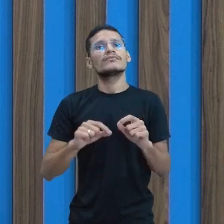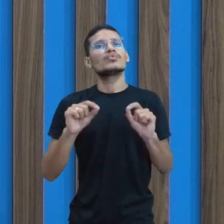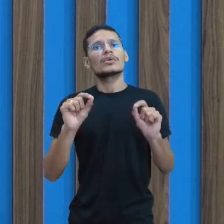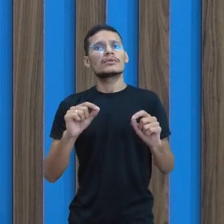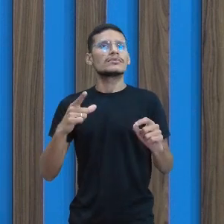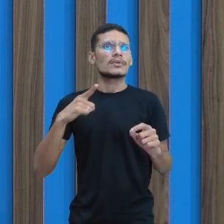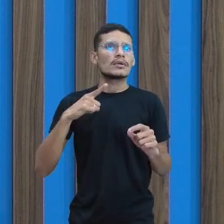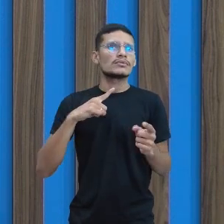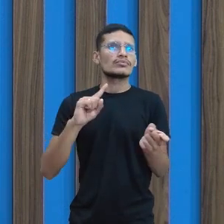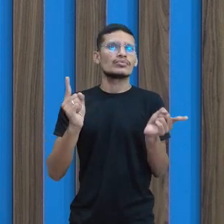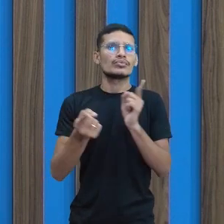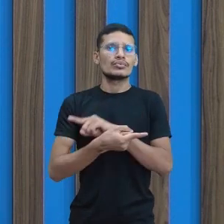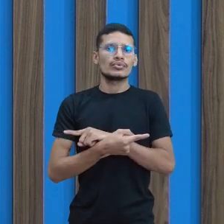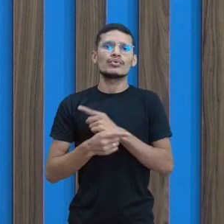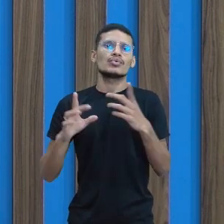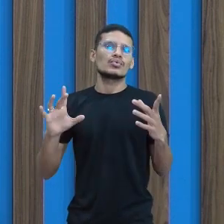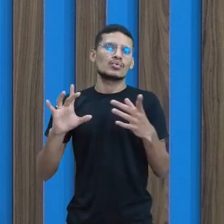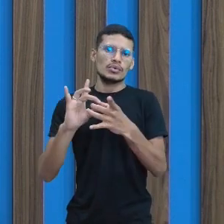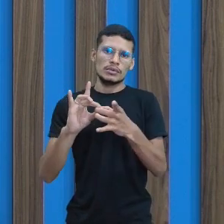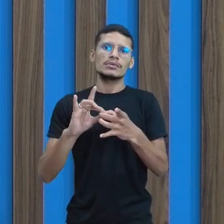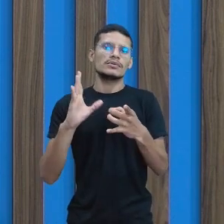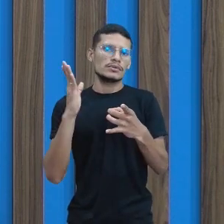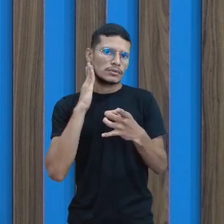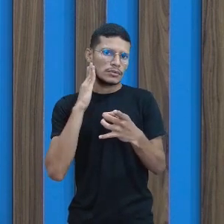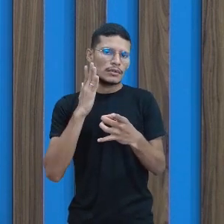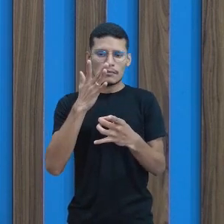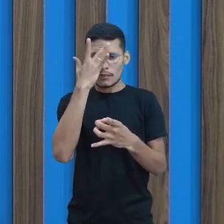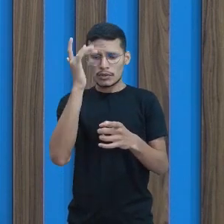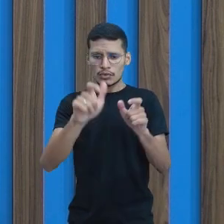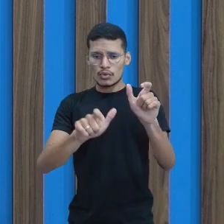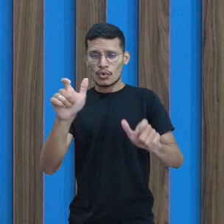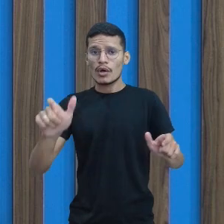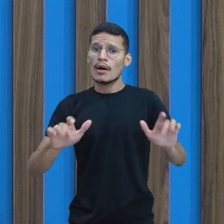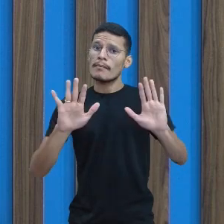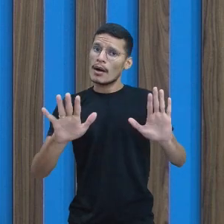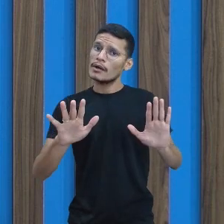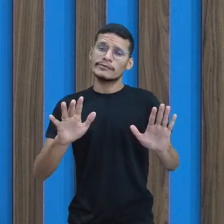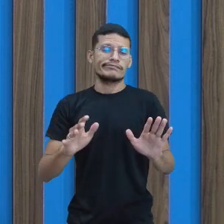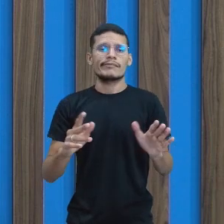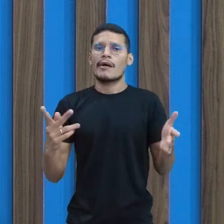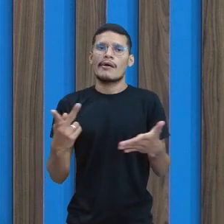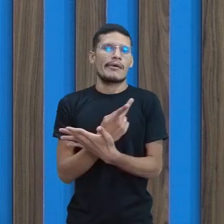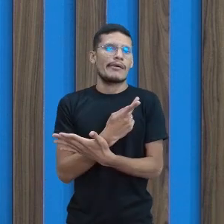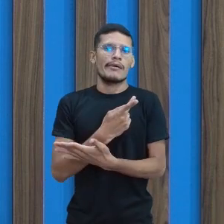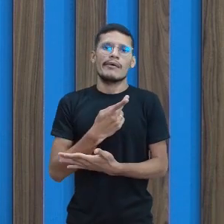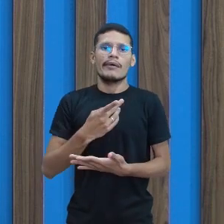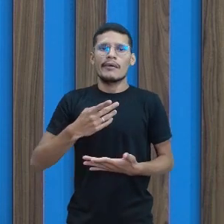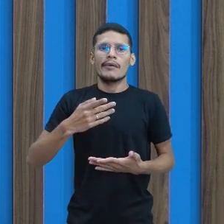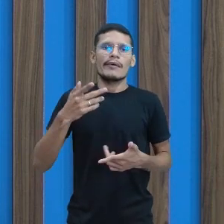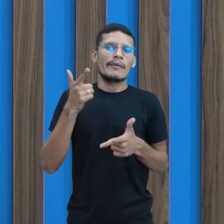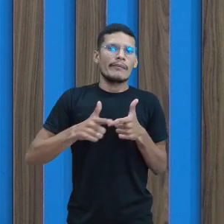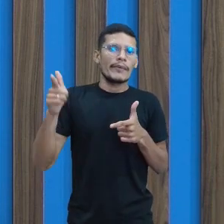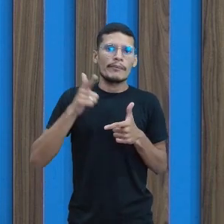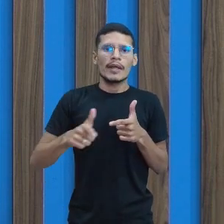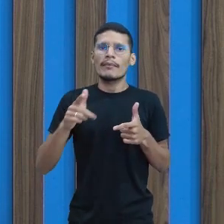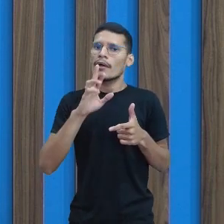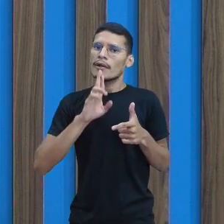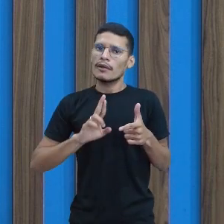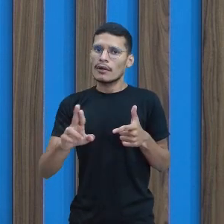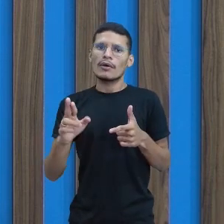para o contrário, né, para unir mais as pessoas, mas às vezes ela termina assim, os religiosos